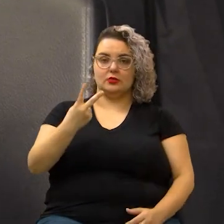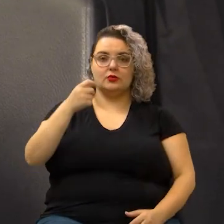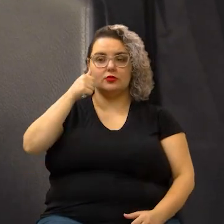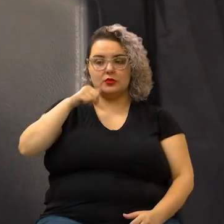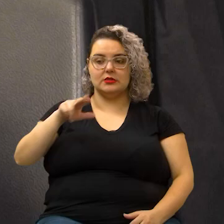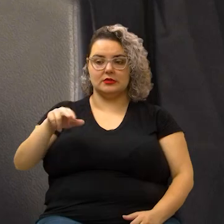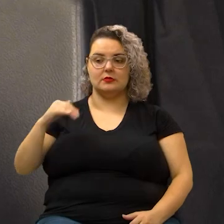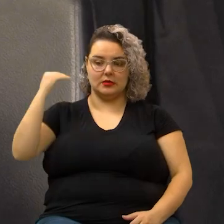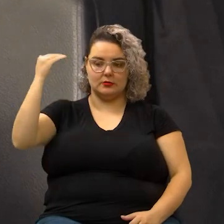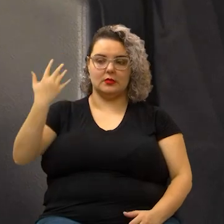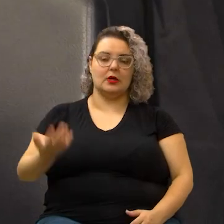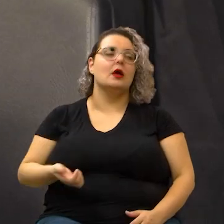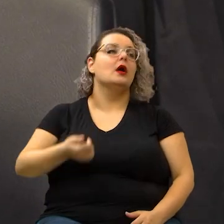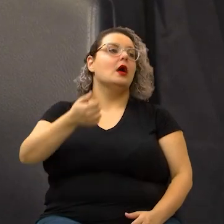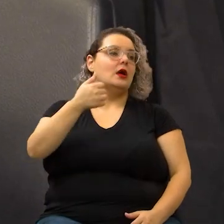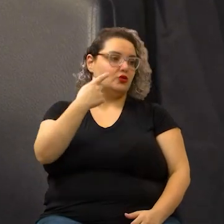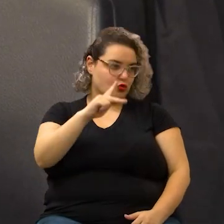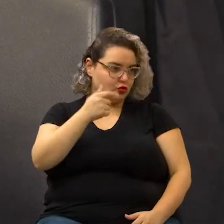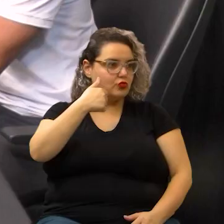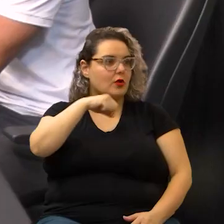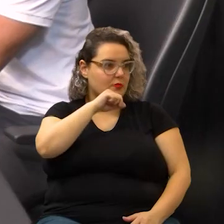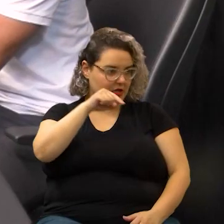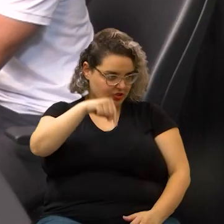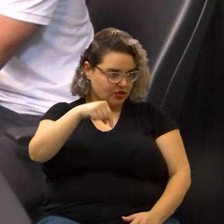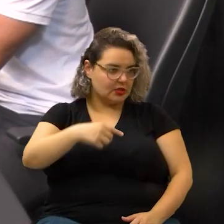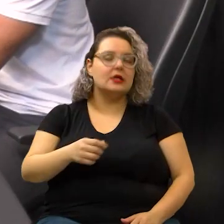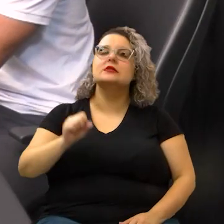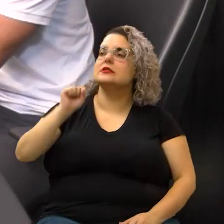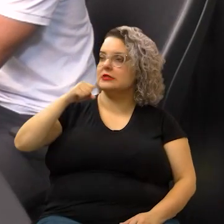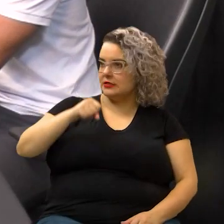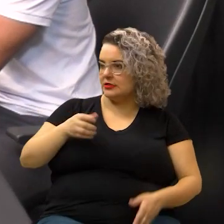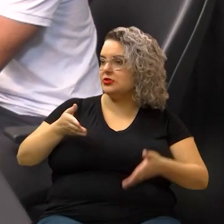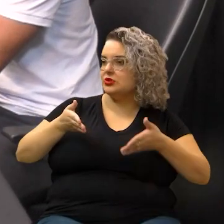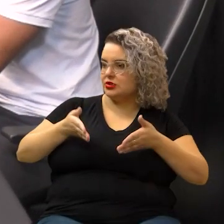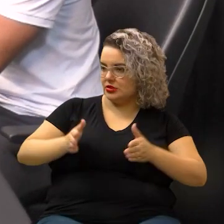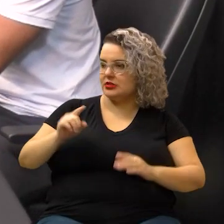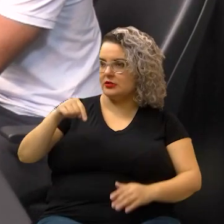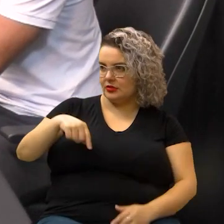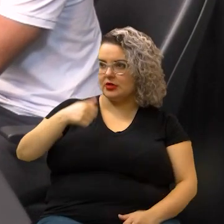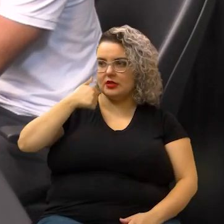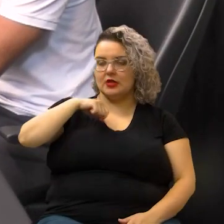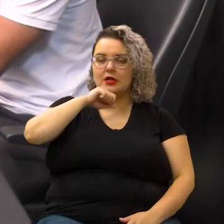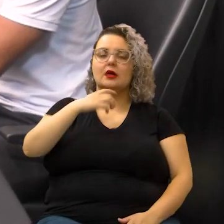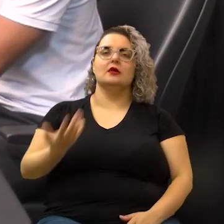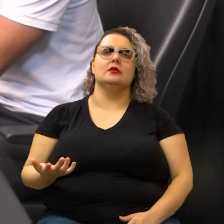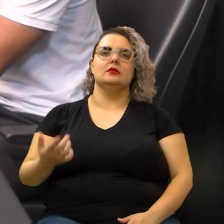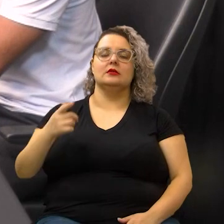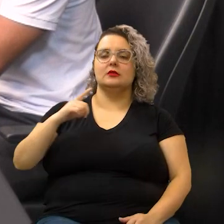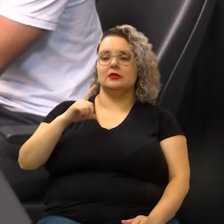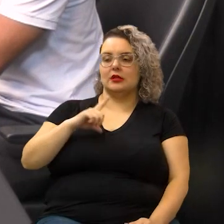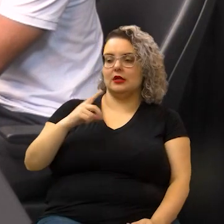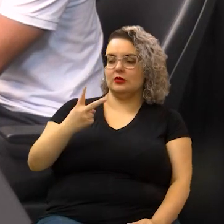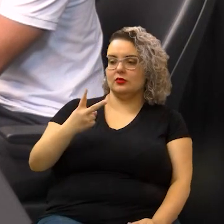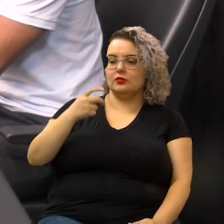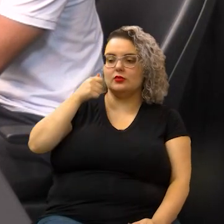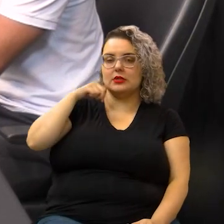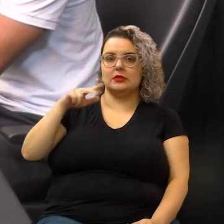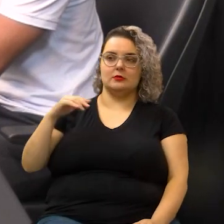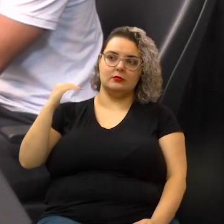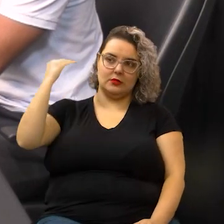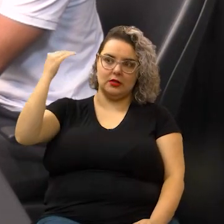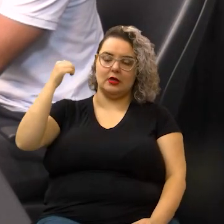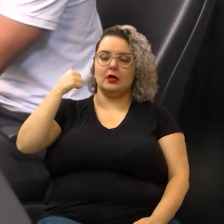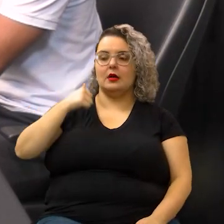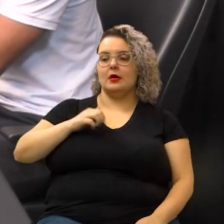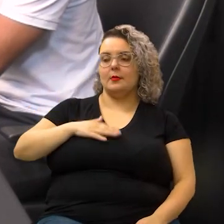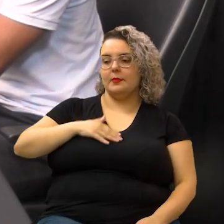Era daqui. Minha mãe já era de Campinas. Tá. Então eu tenho duas irmãs mais velhas. Foi quando, né, a minha irmã mais velha, minha